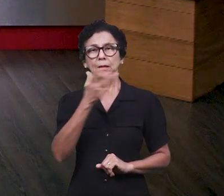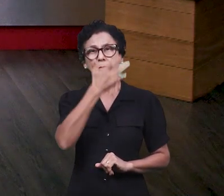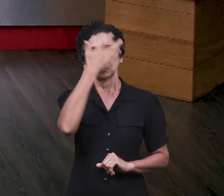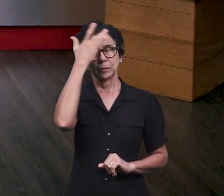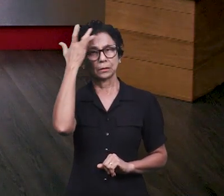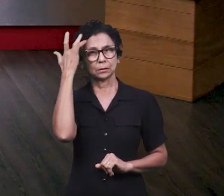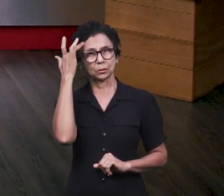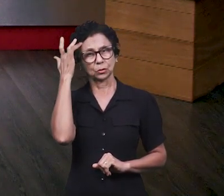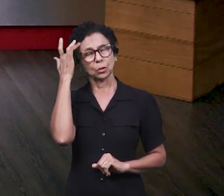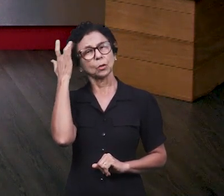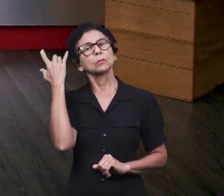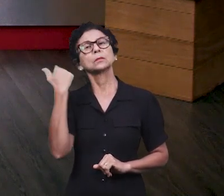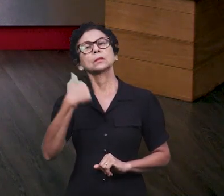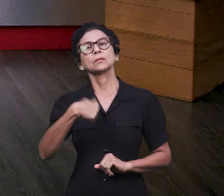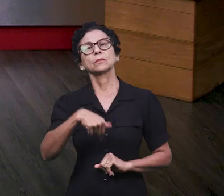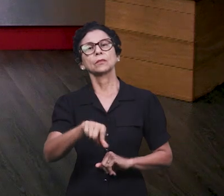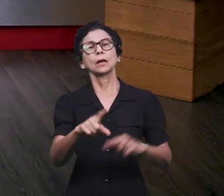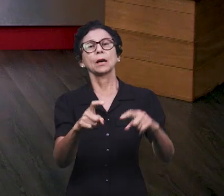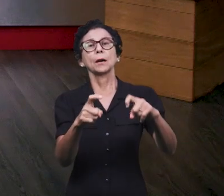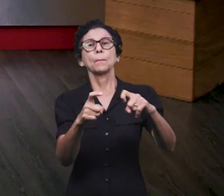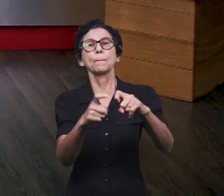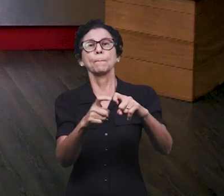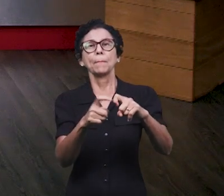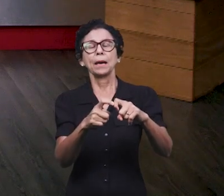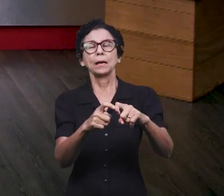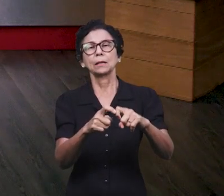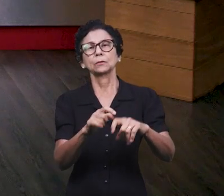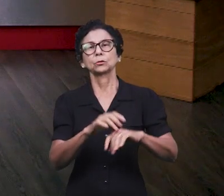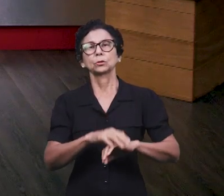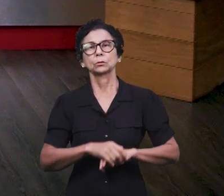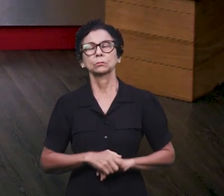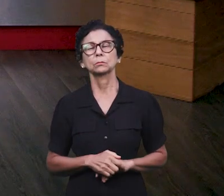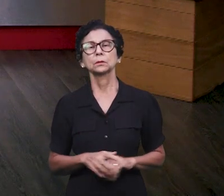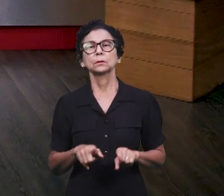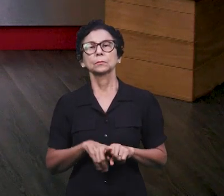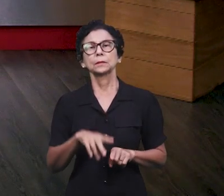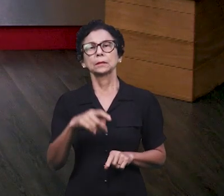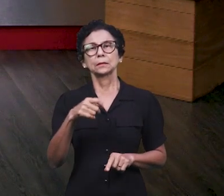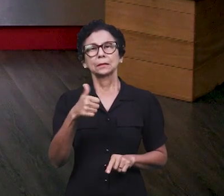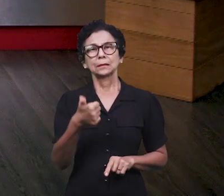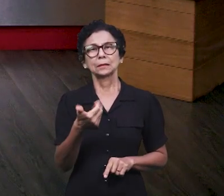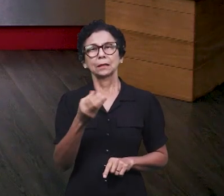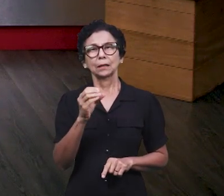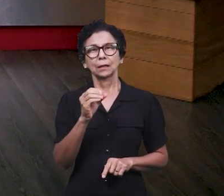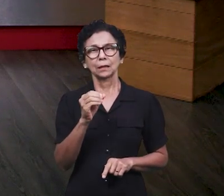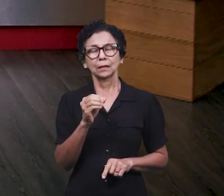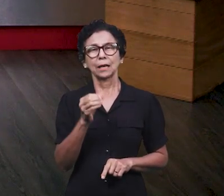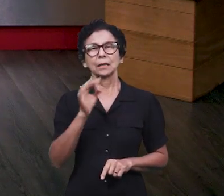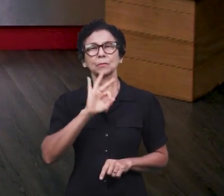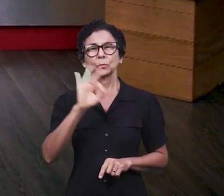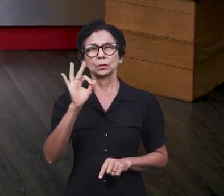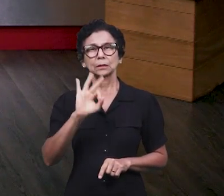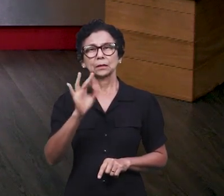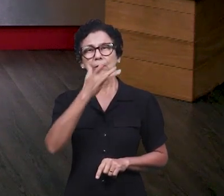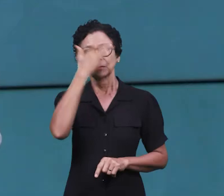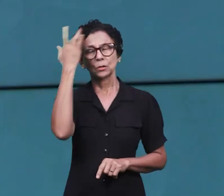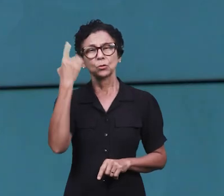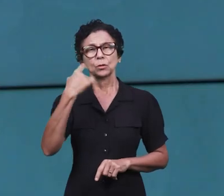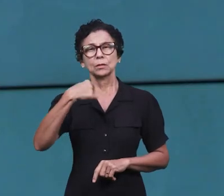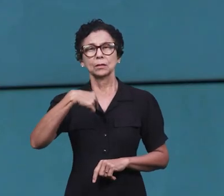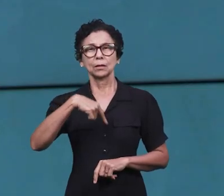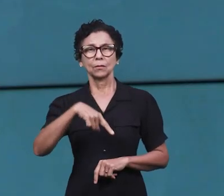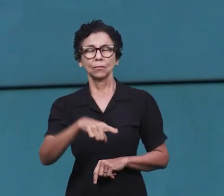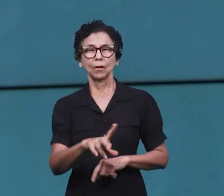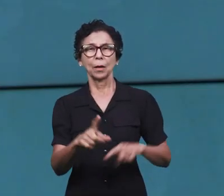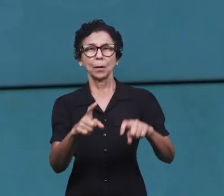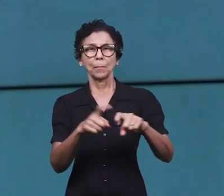consultório de uma clínica médica e em 10 a 15% dos pacientes que vão ao consultório de reumatologia.